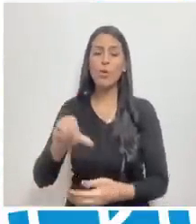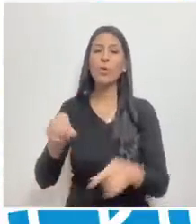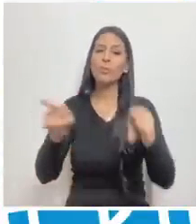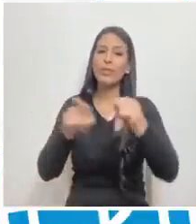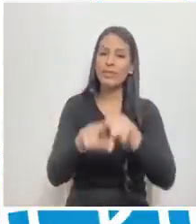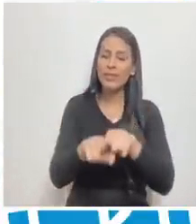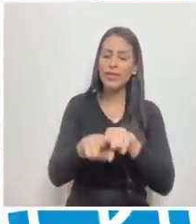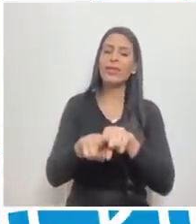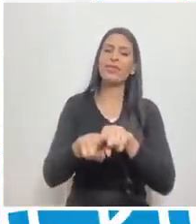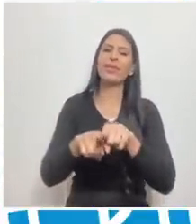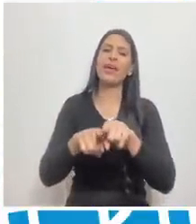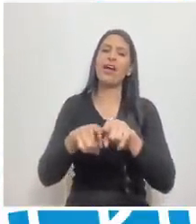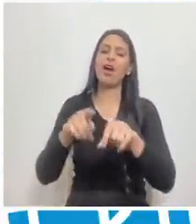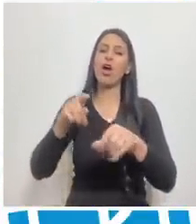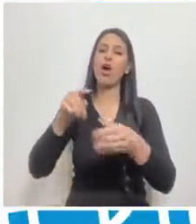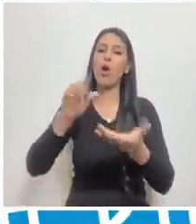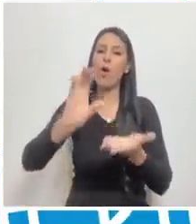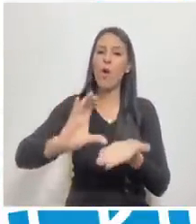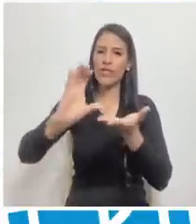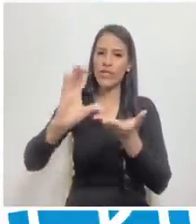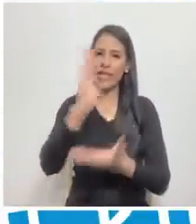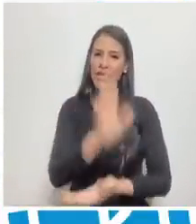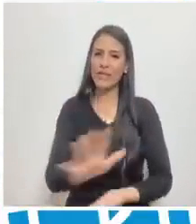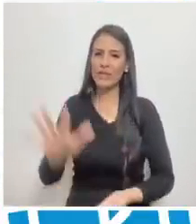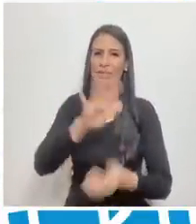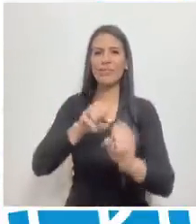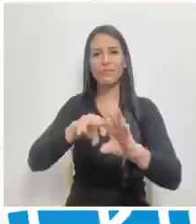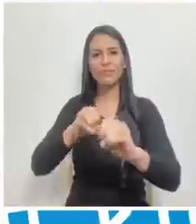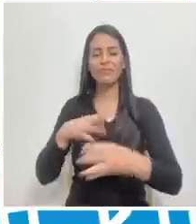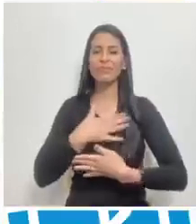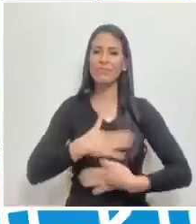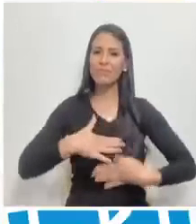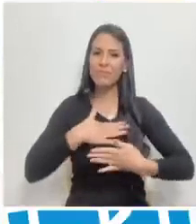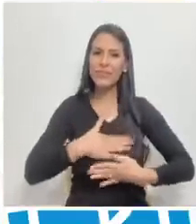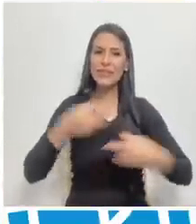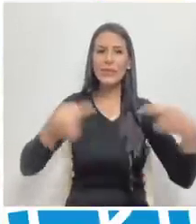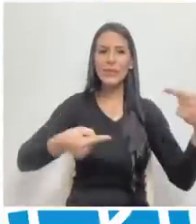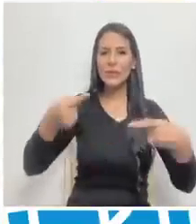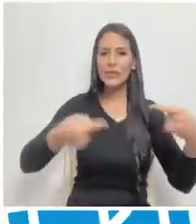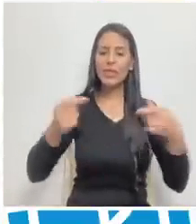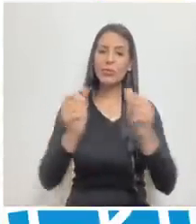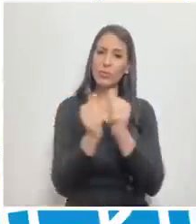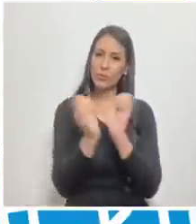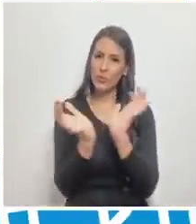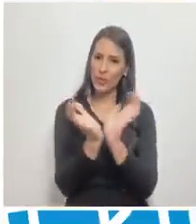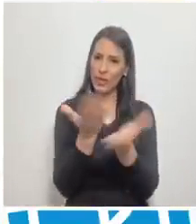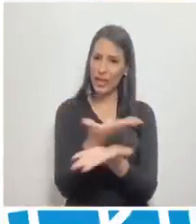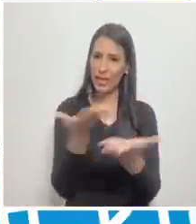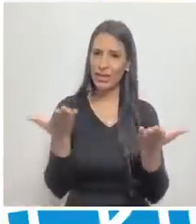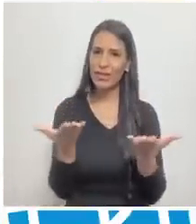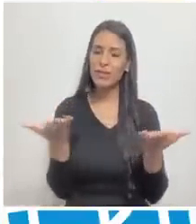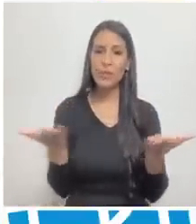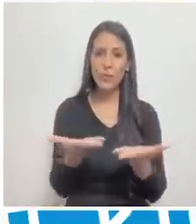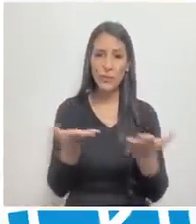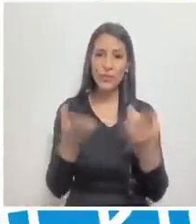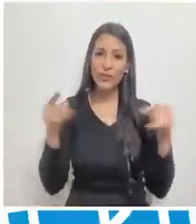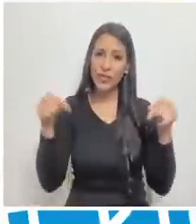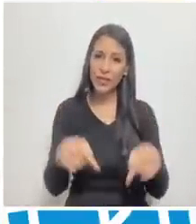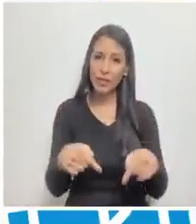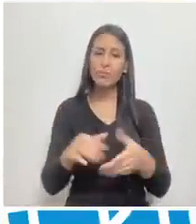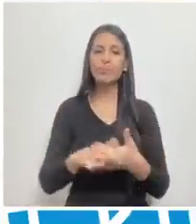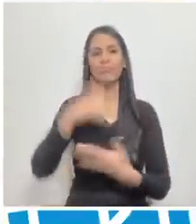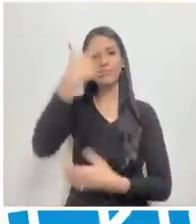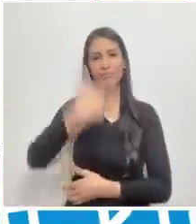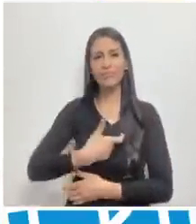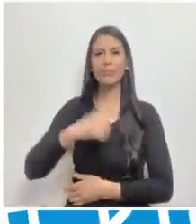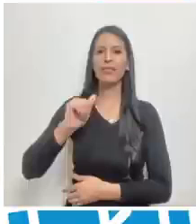honra poder estar debatendo esse assunto com os colegas que hoje dividem conosco essa mesa. Eu sou Alessio Costa Lima,